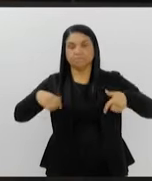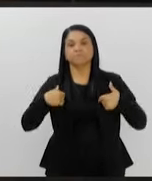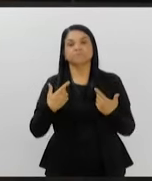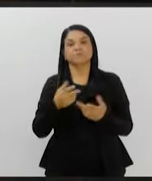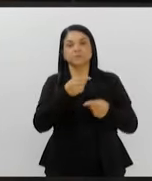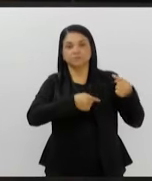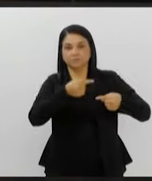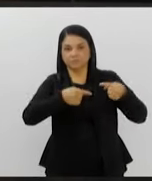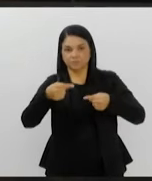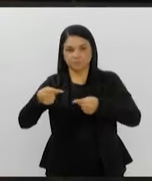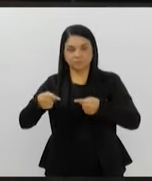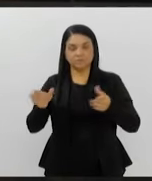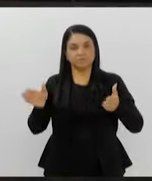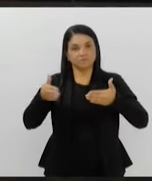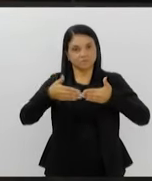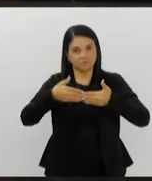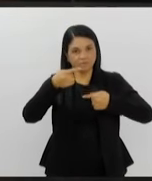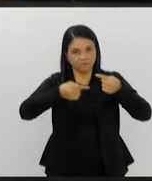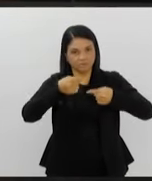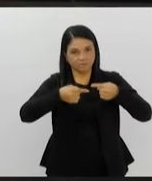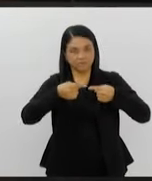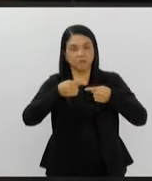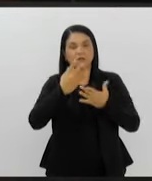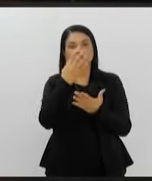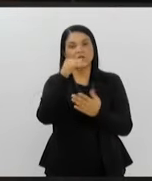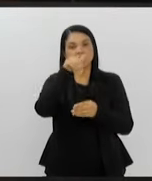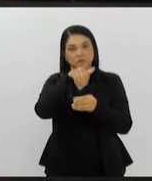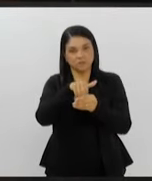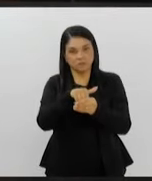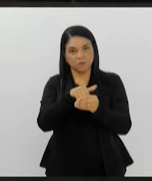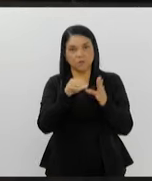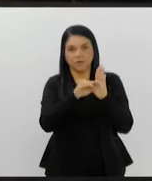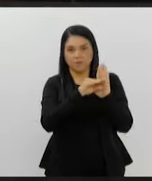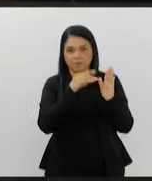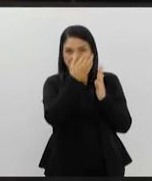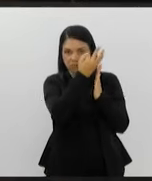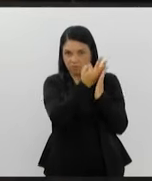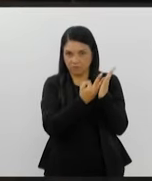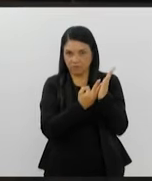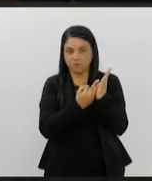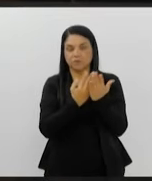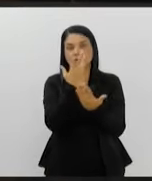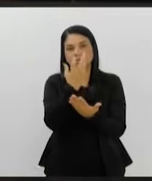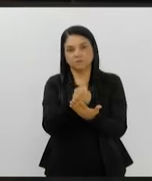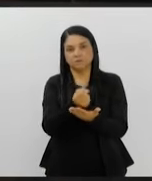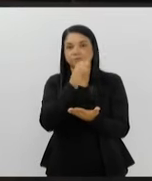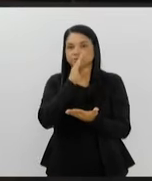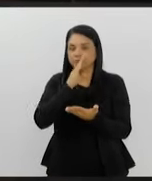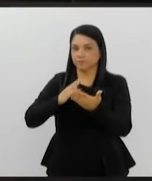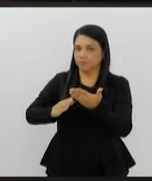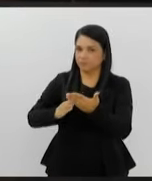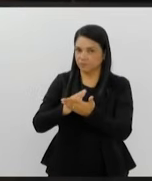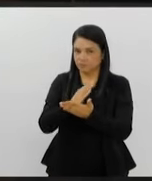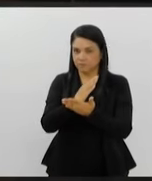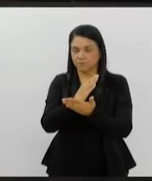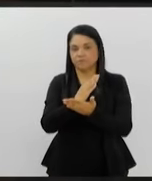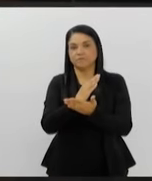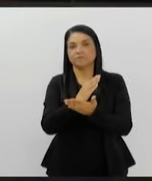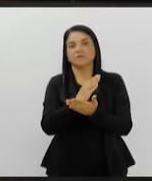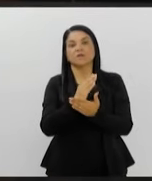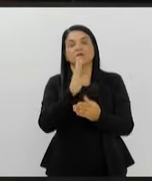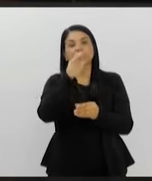não havendo quem queira discutir, encerrada a discussão. Em votação, emenda de redação. Os senhores que aprovam, permaneçam como estão. Aprovado.